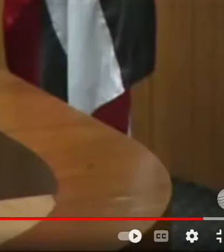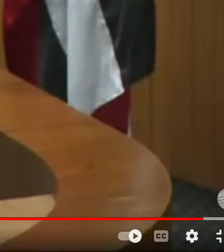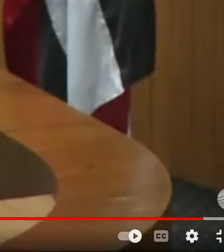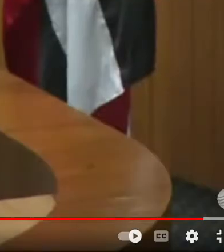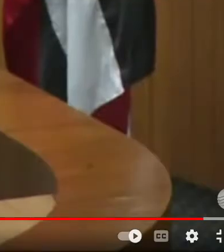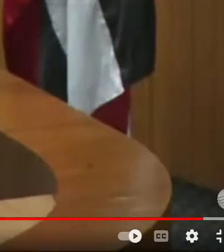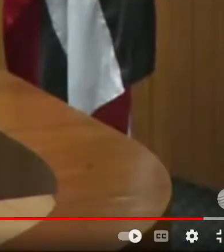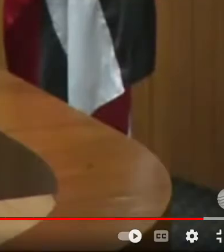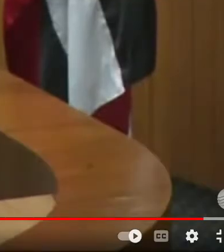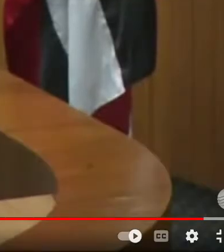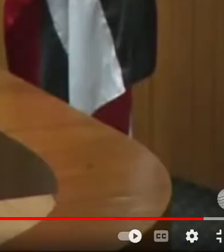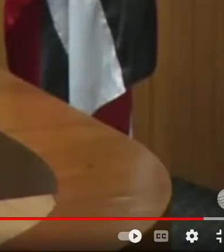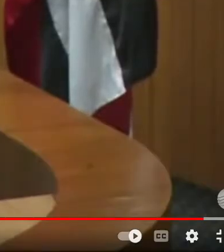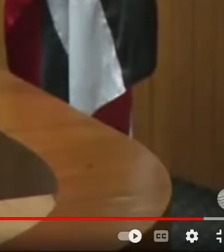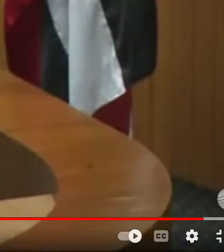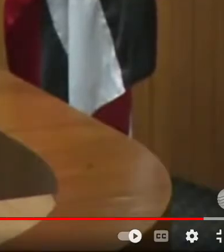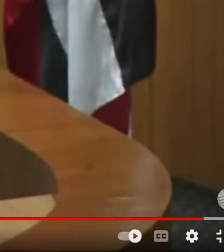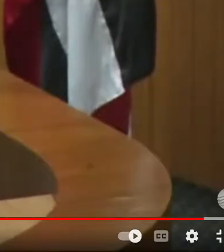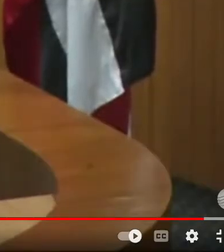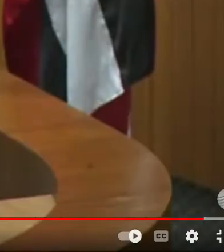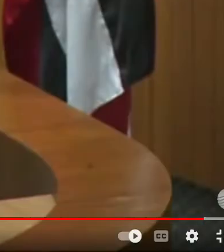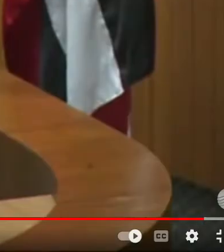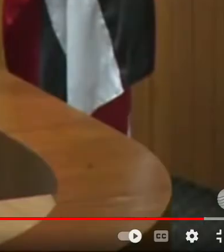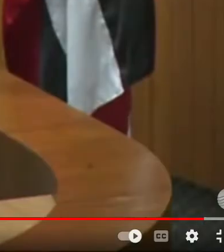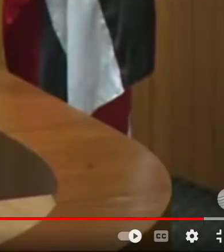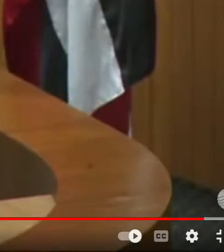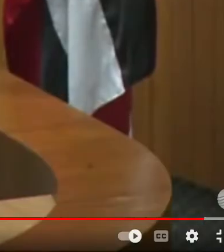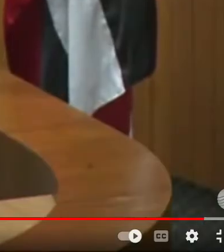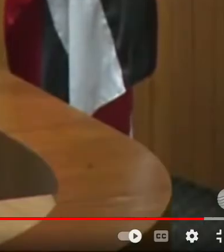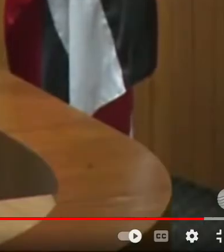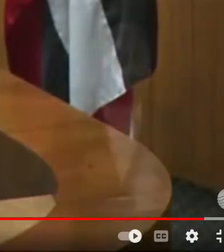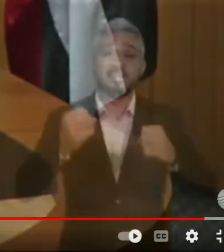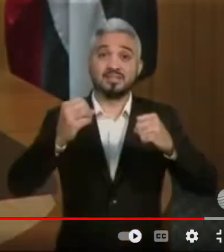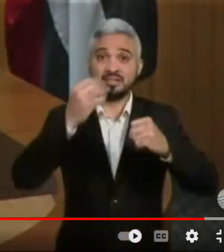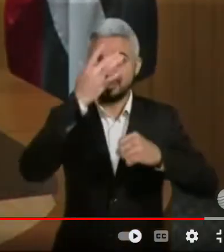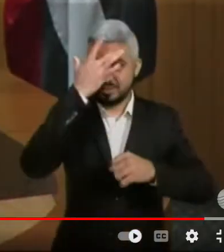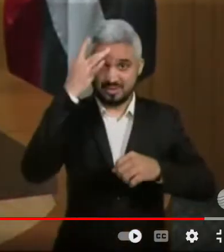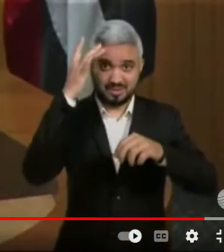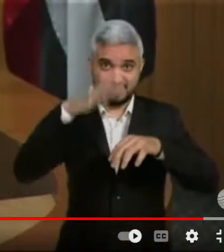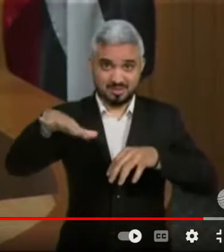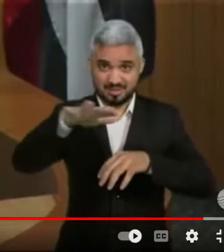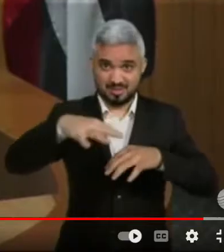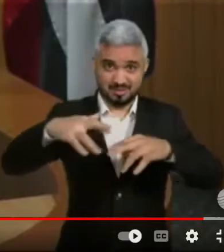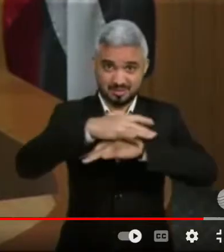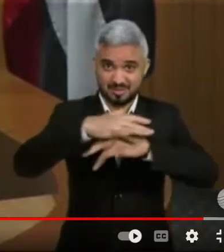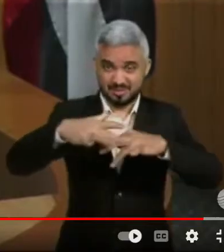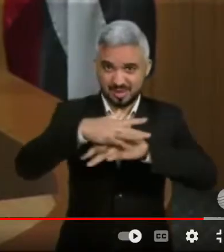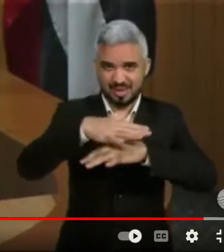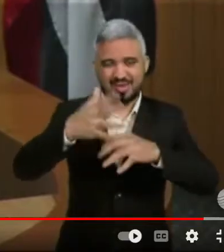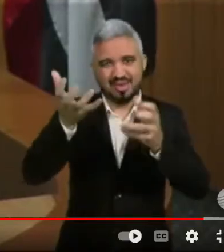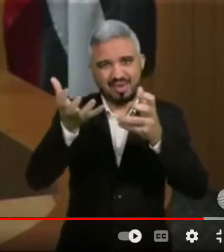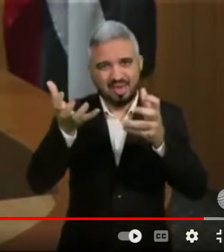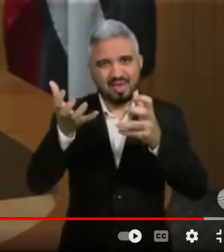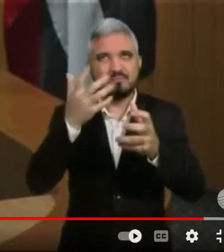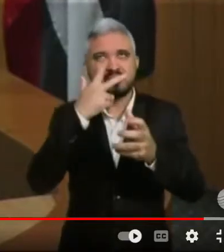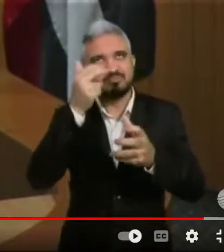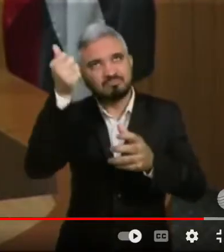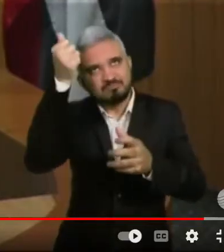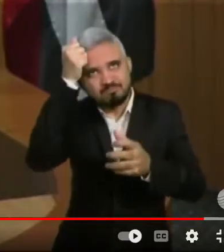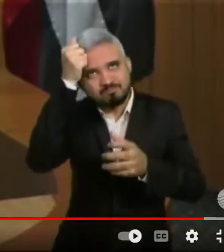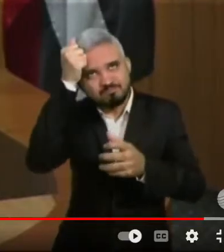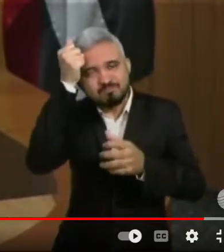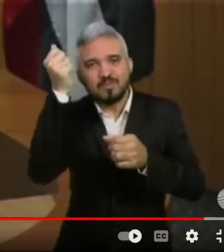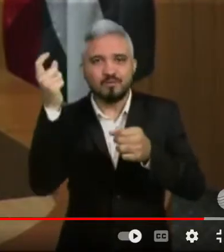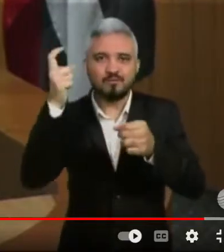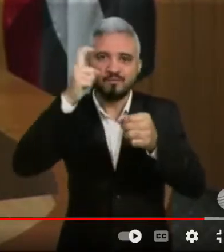vejo a cidade afirmando que errou há 3 anos atrás, 4 anos, e agora está pronto para corrigir o erro. E esse erro